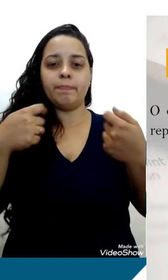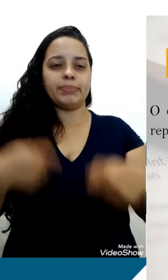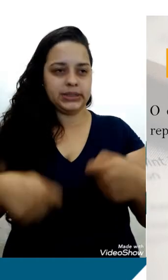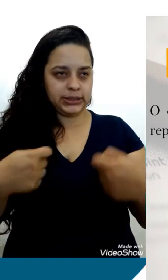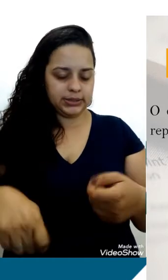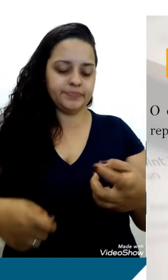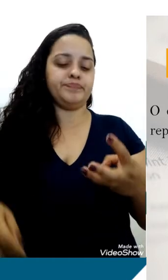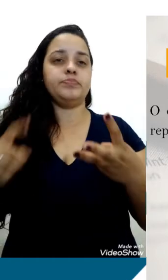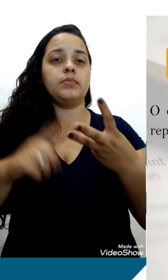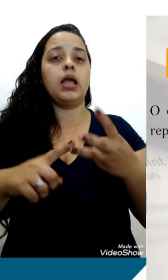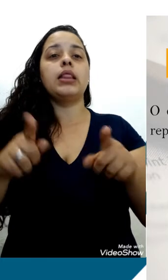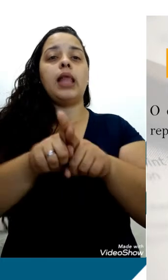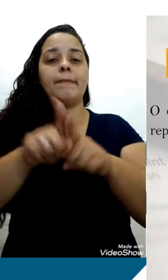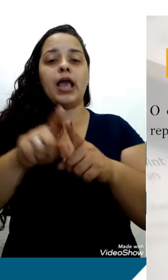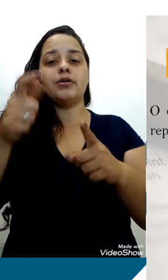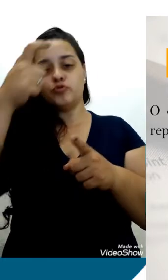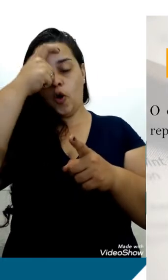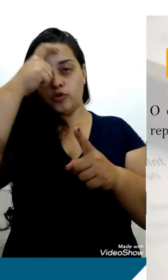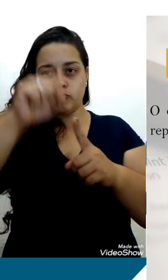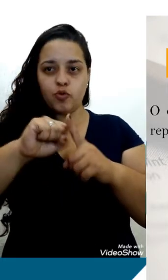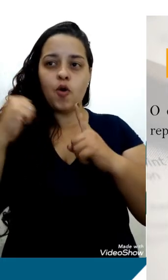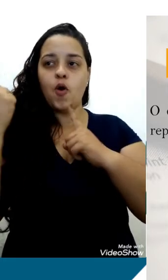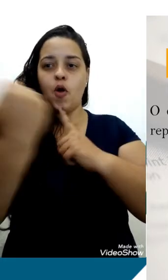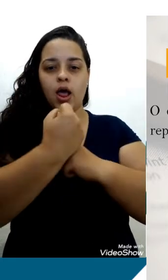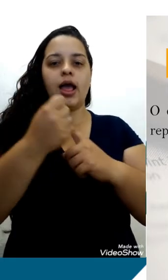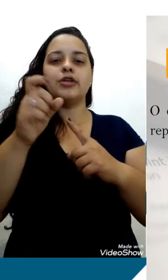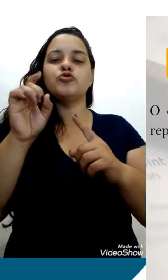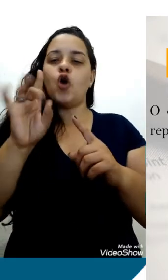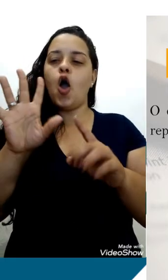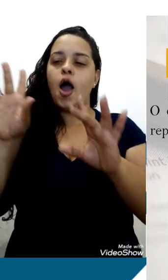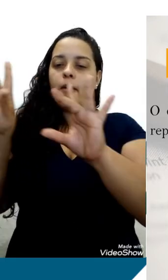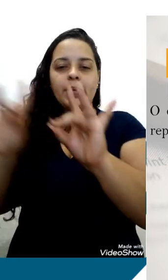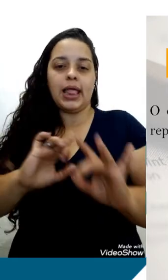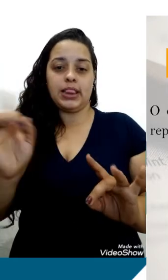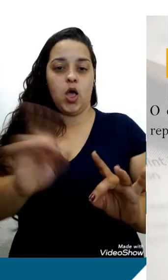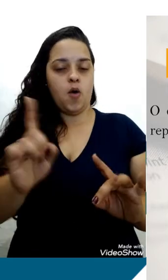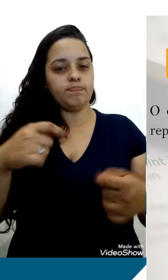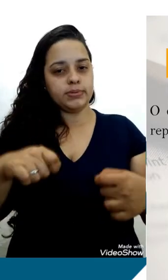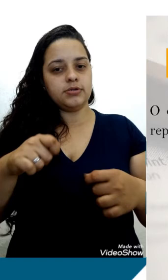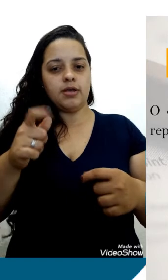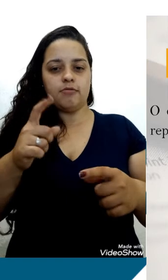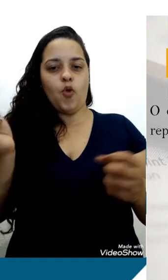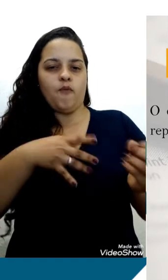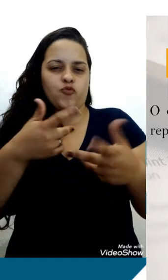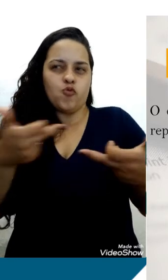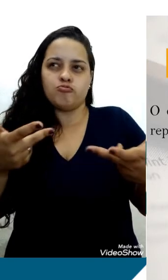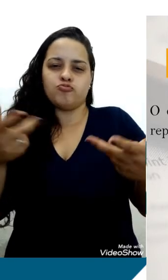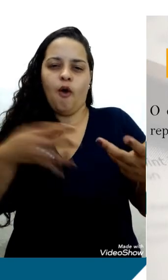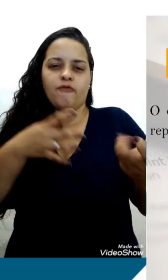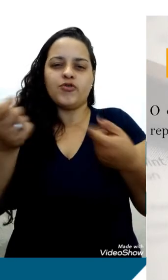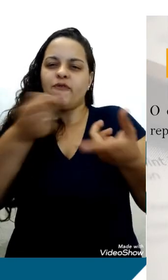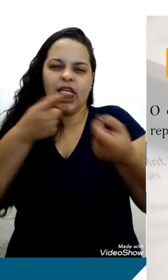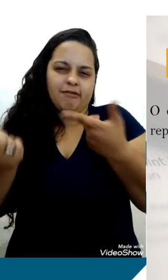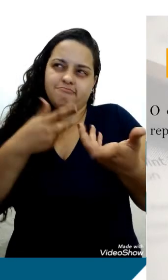e apresentar um repertório sociocultural que não esteja nos textos motivadores. Ou seja, para a redação chegar no nível 4, ela precisa